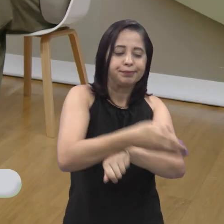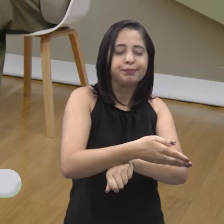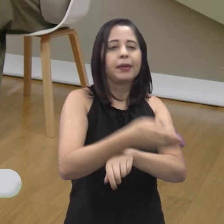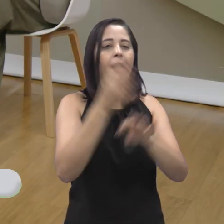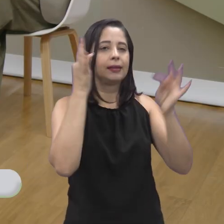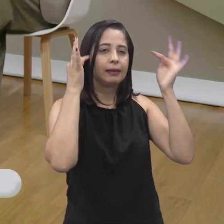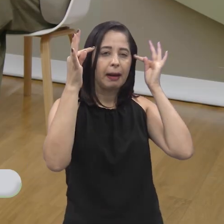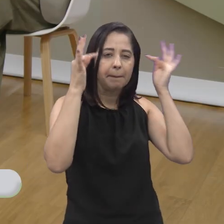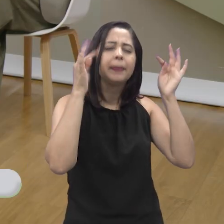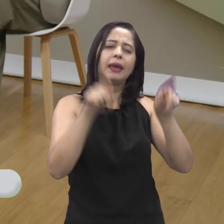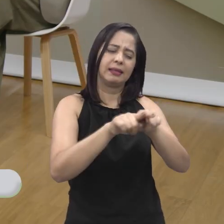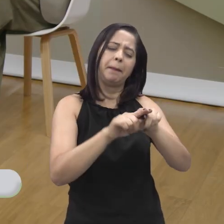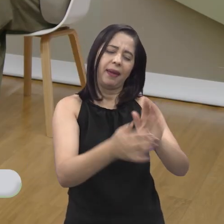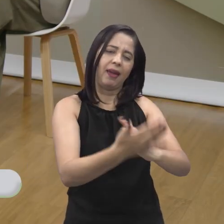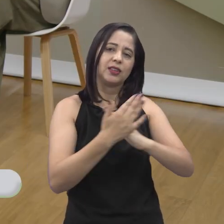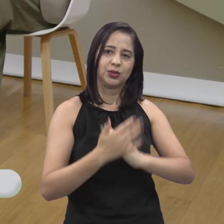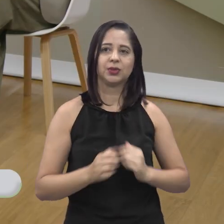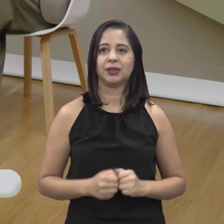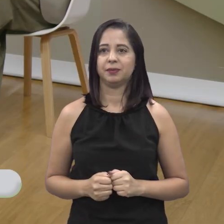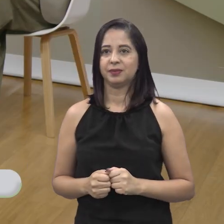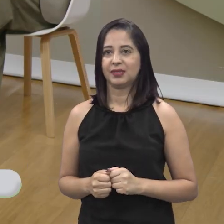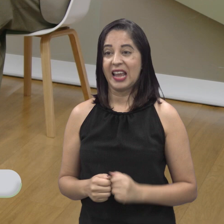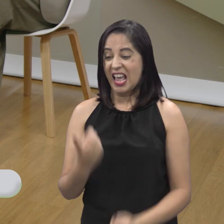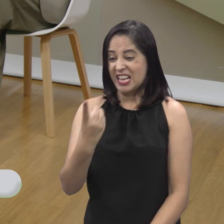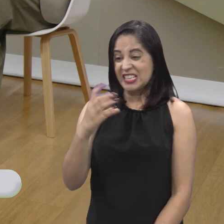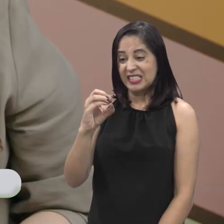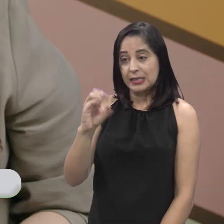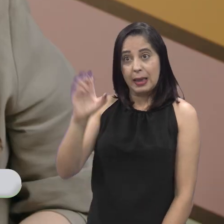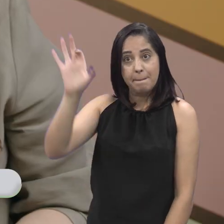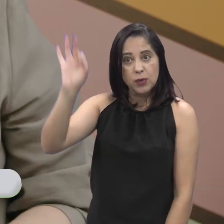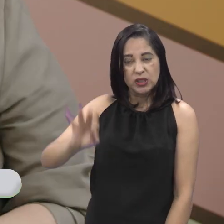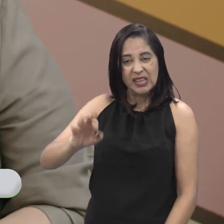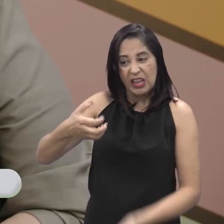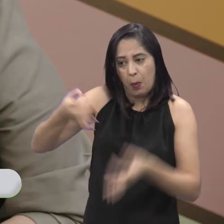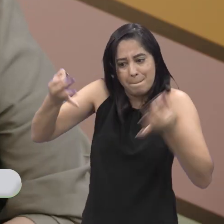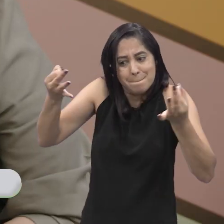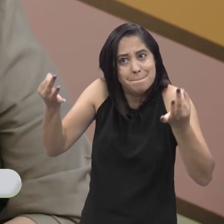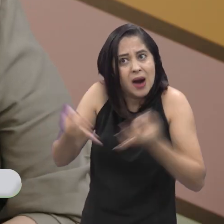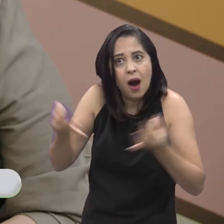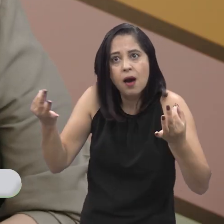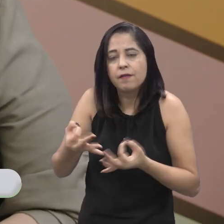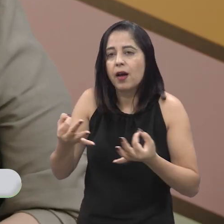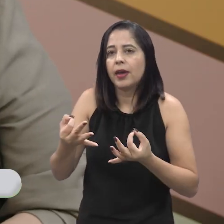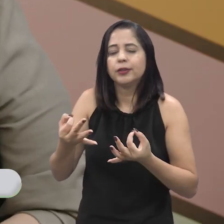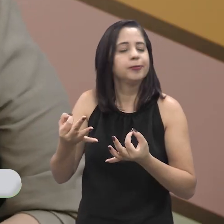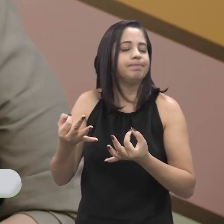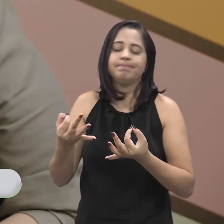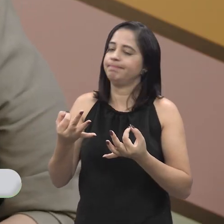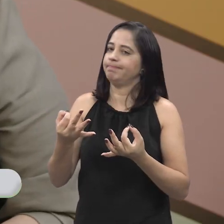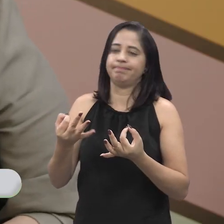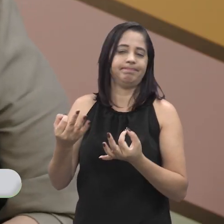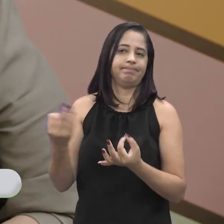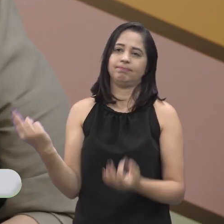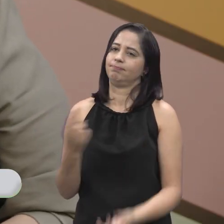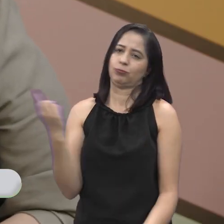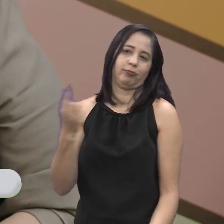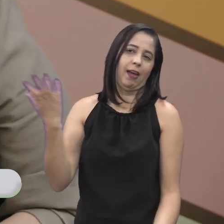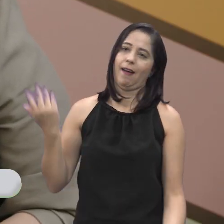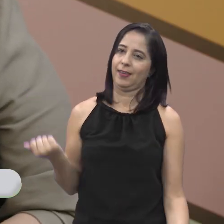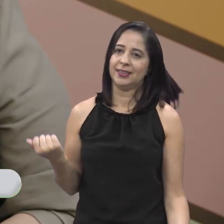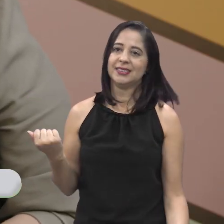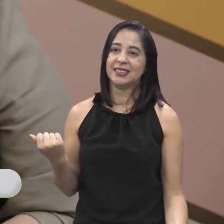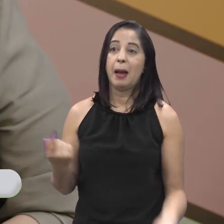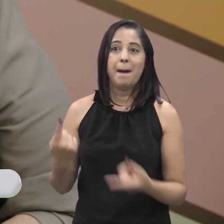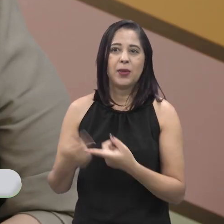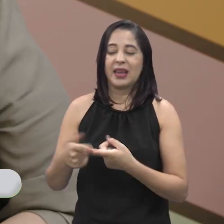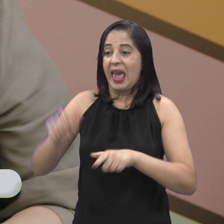também ajuda, né? Nesse quesito. Sim, a perfeição, eu bato muito na tecla de que essa busca da perfeição é algo que